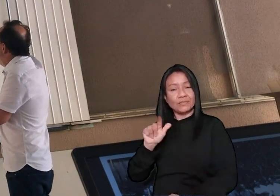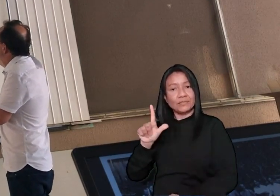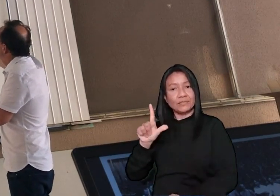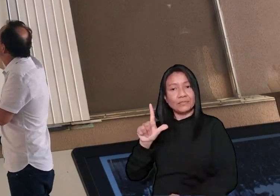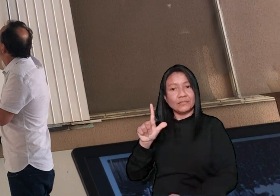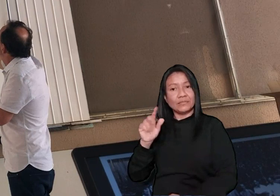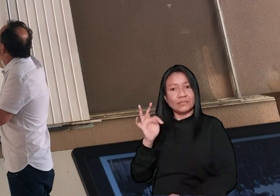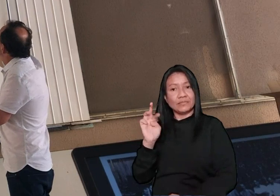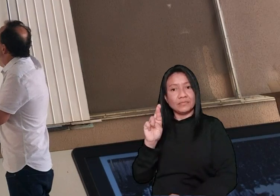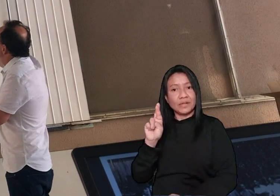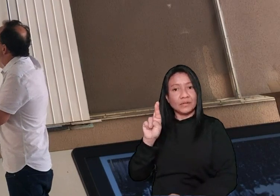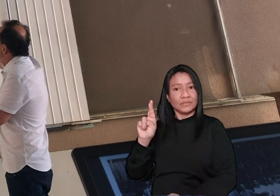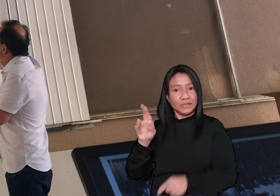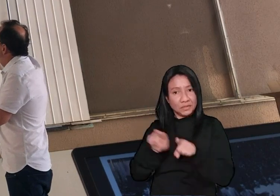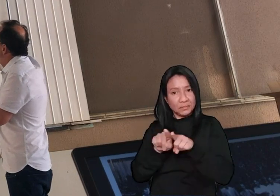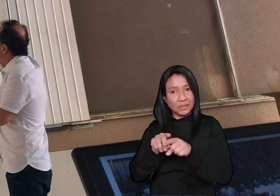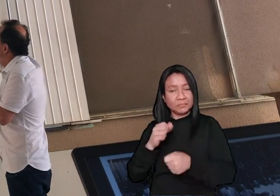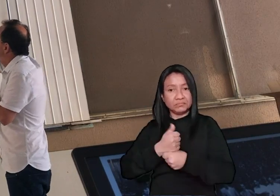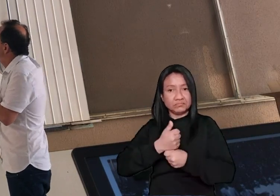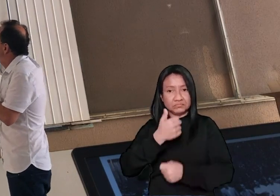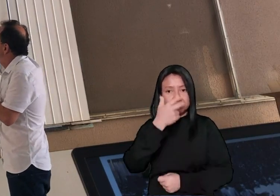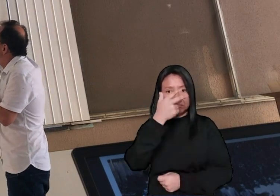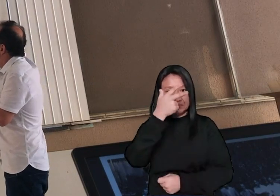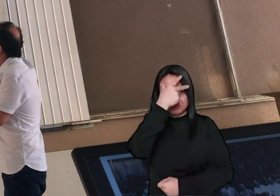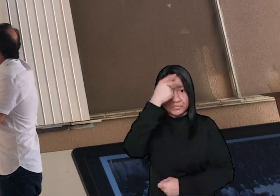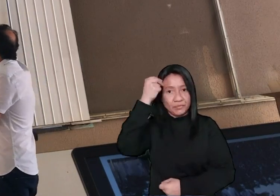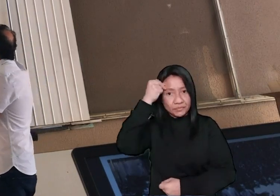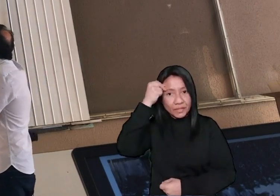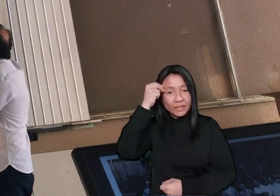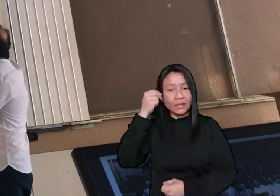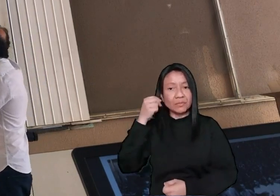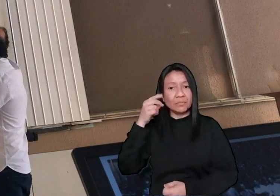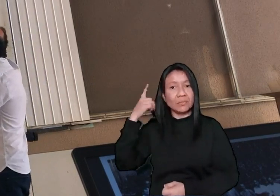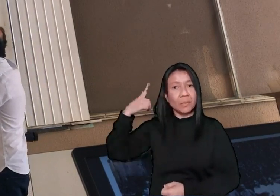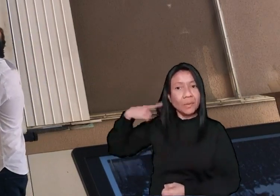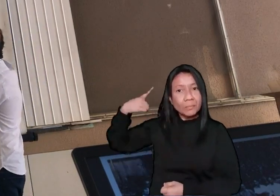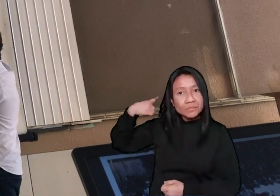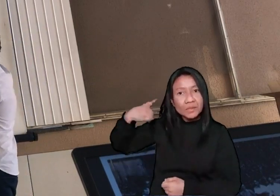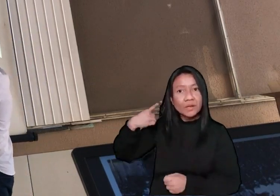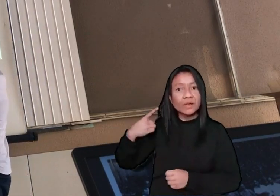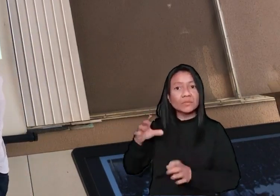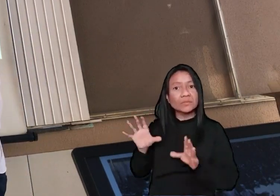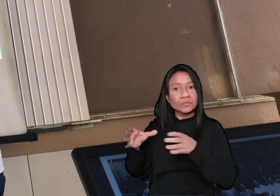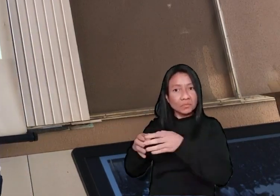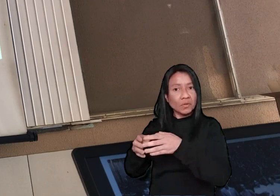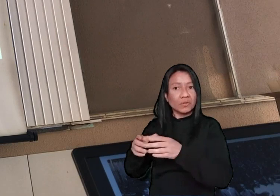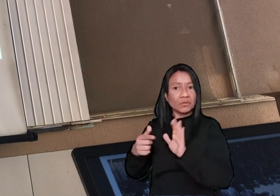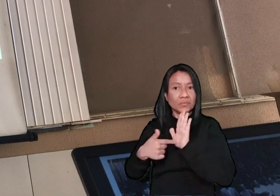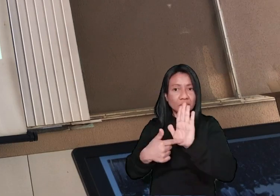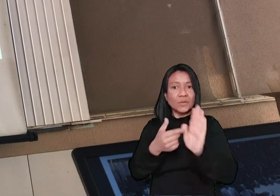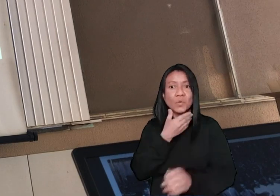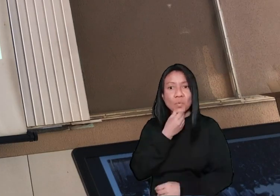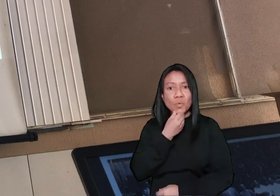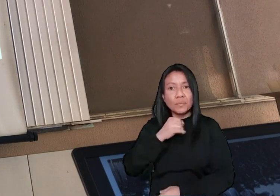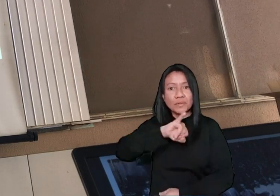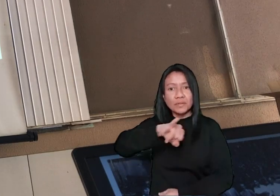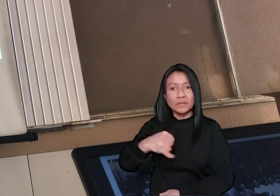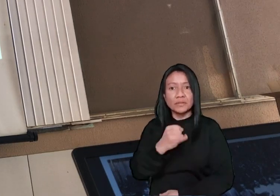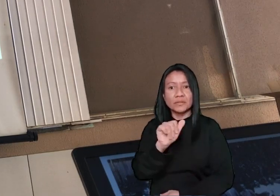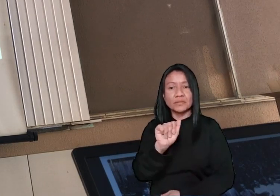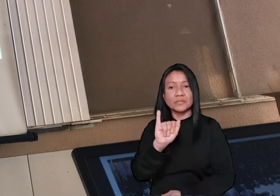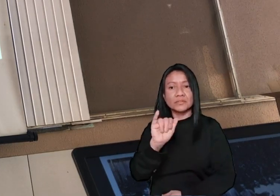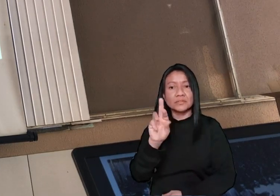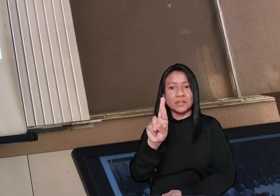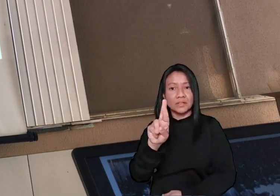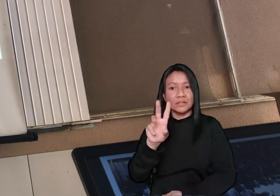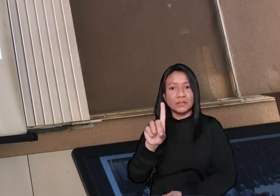influentes também. O seu Jair de Freitas, que tem o nome do ginásio, aqui do ginásio Jair de Freitas, é